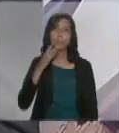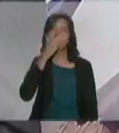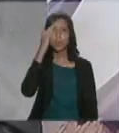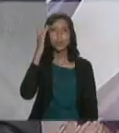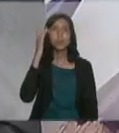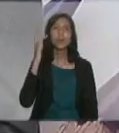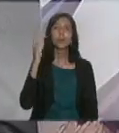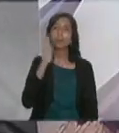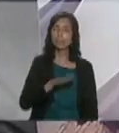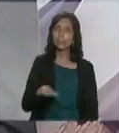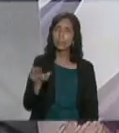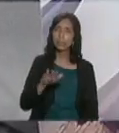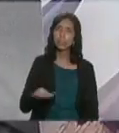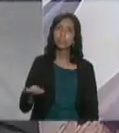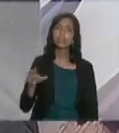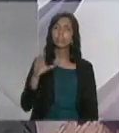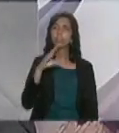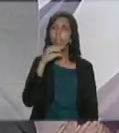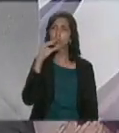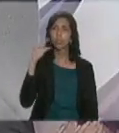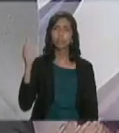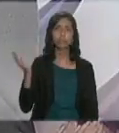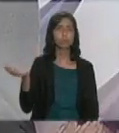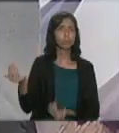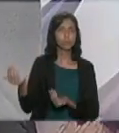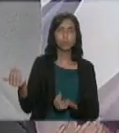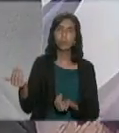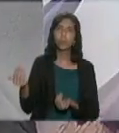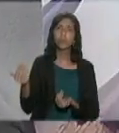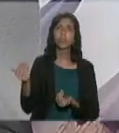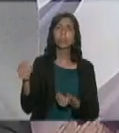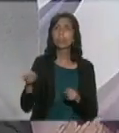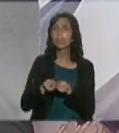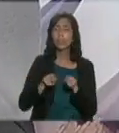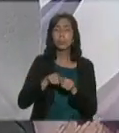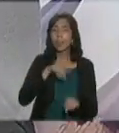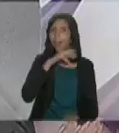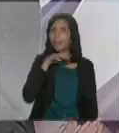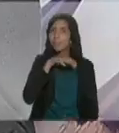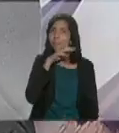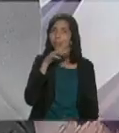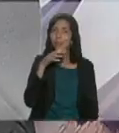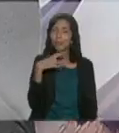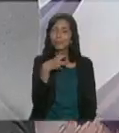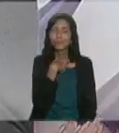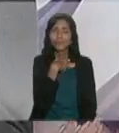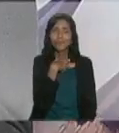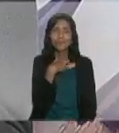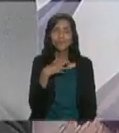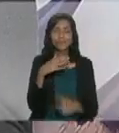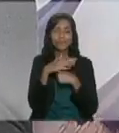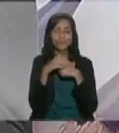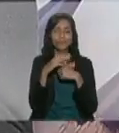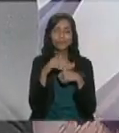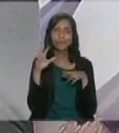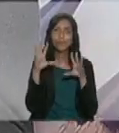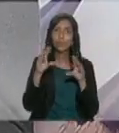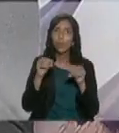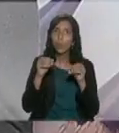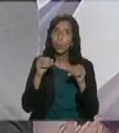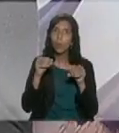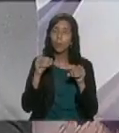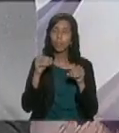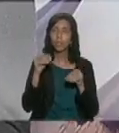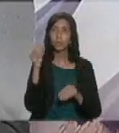ser humano, para uma criança, para um adolescente, até para um animalzinho, o aconchego do toque, né?